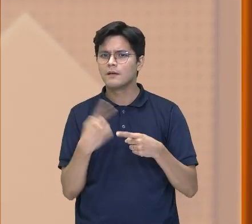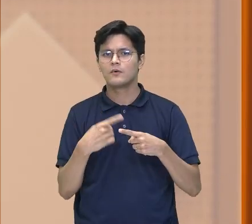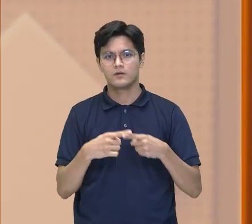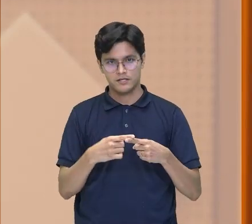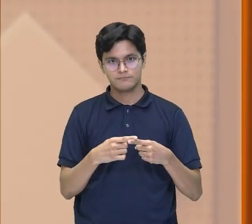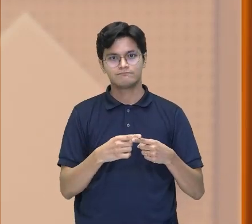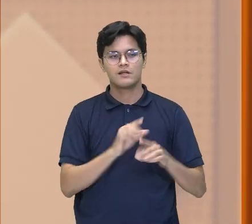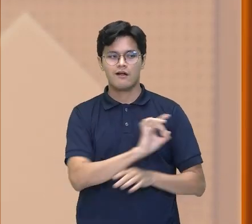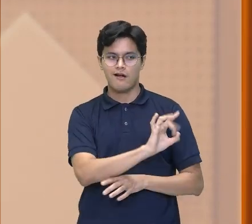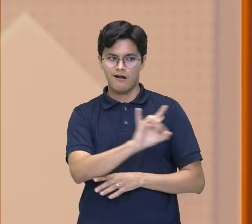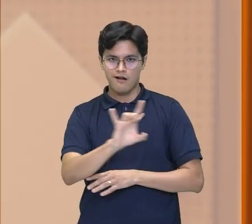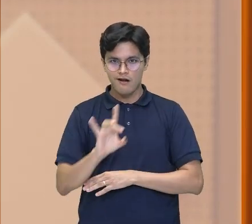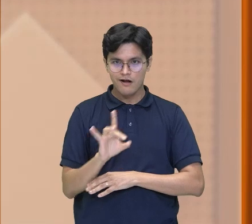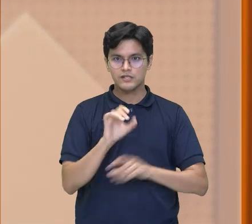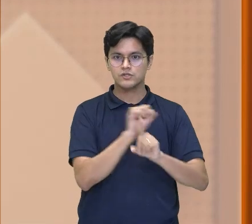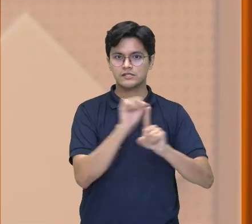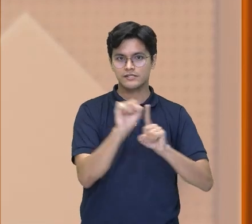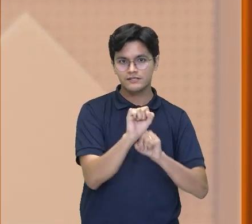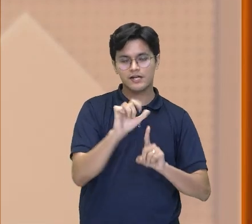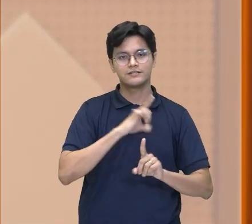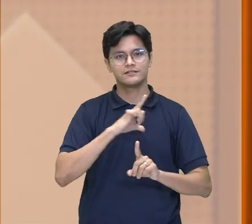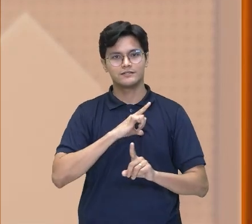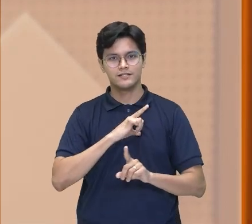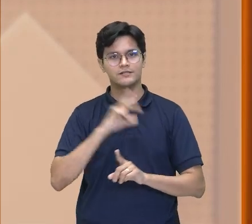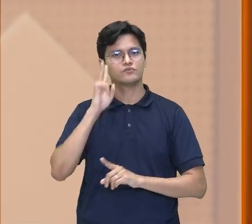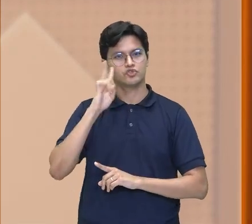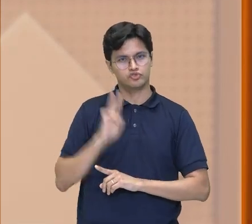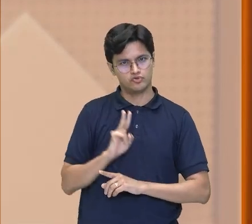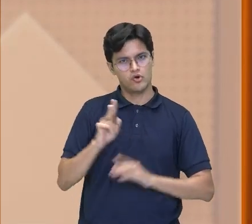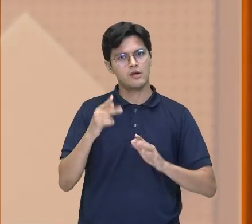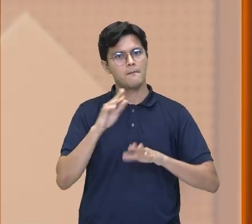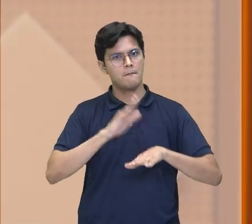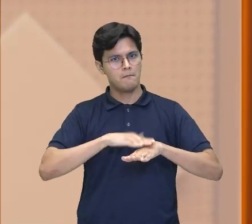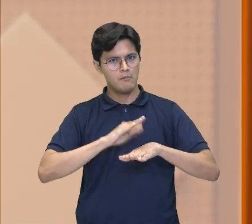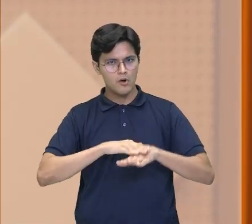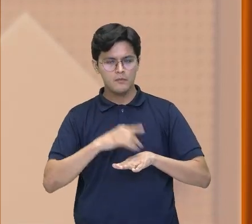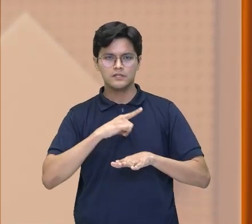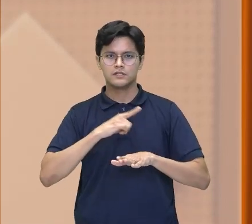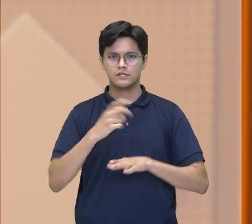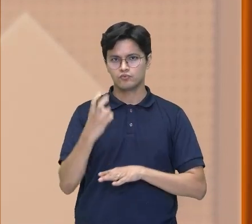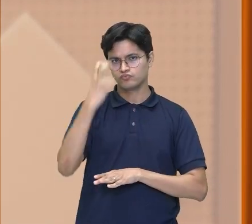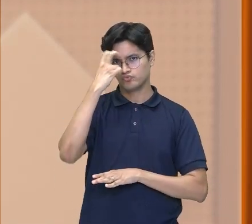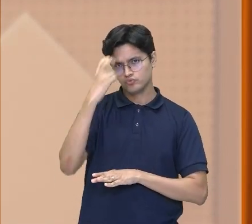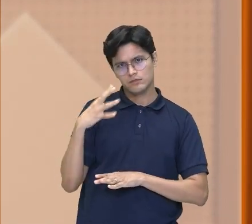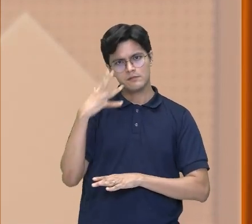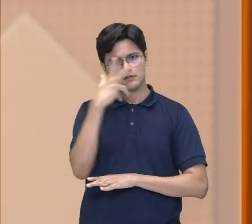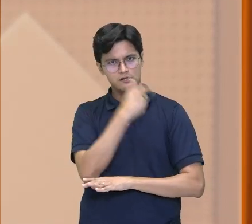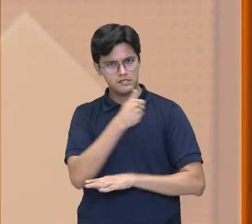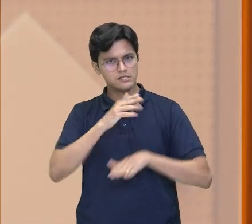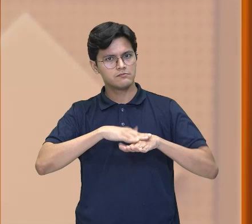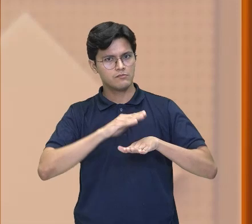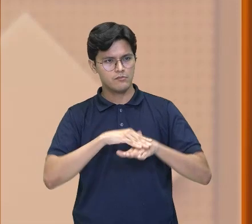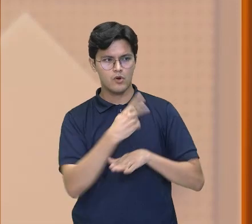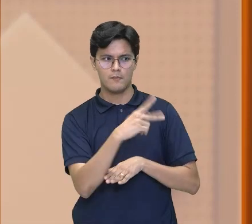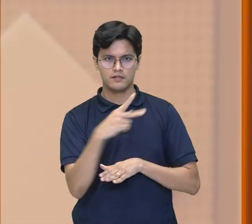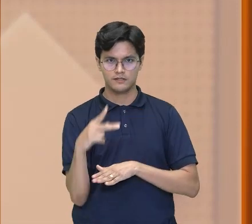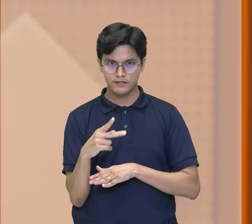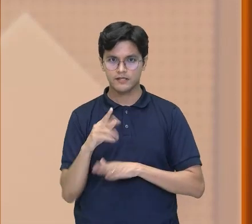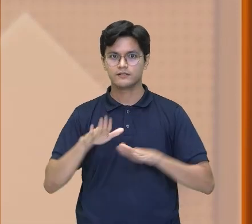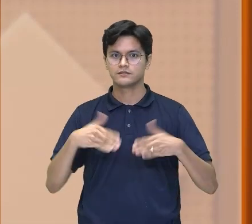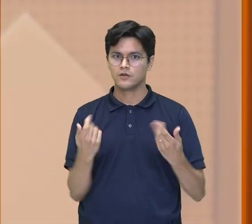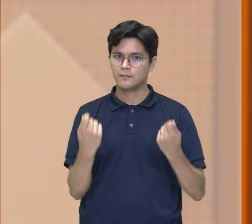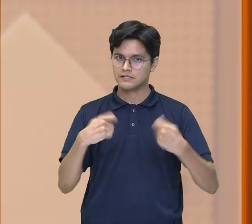belezas e elas devem ser faladas, devem ser conhecidas para que não haja um desprezo